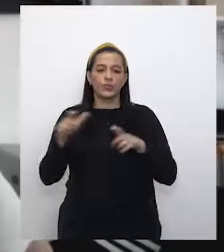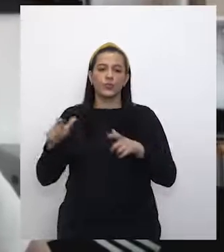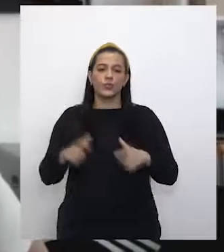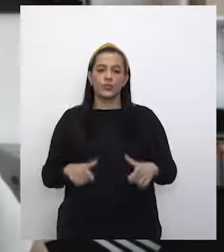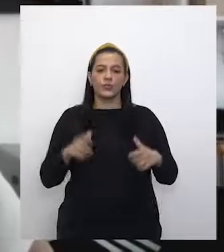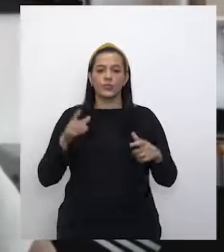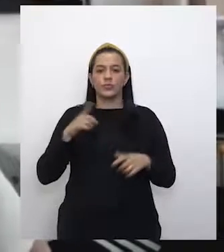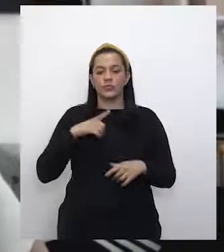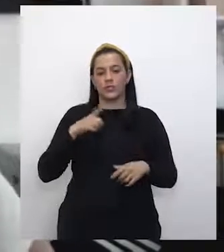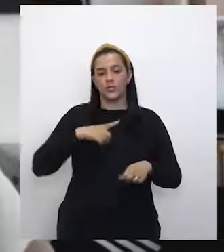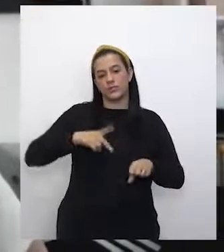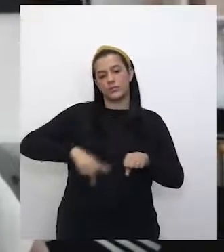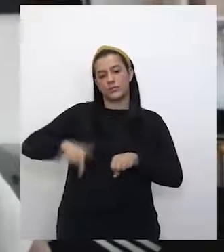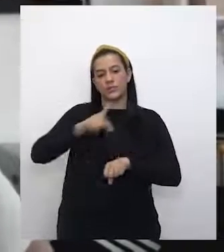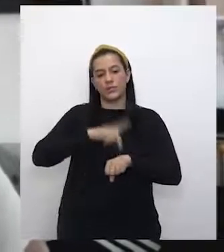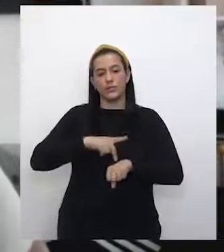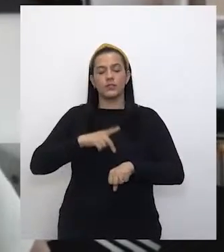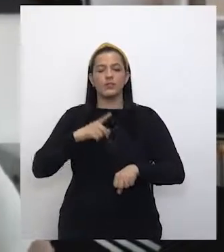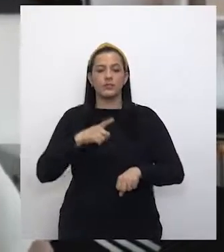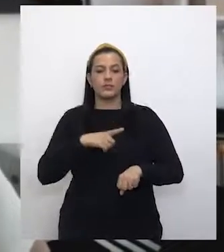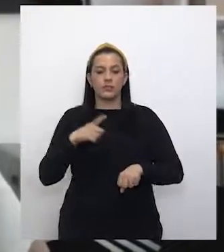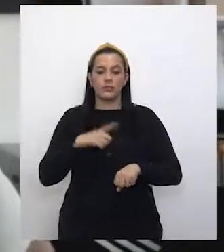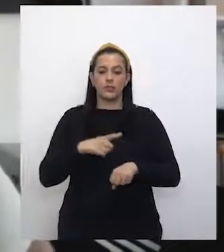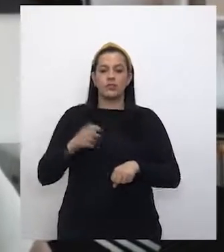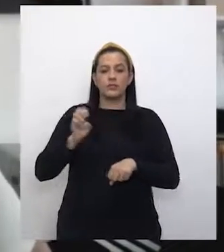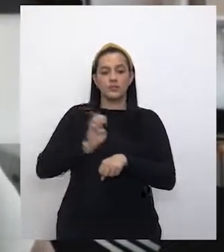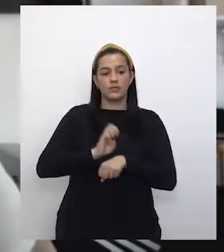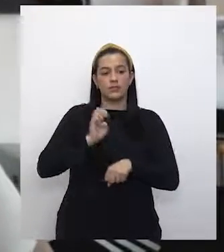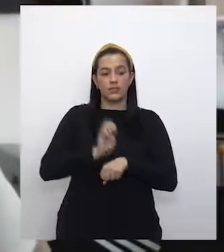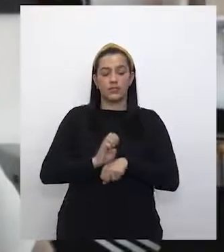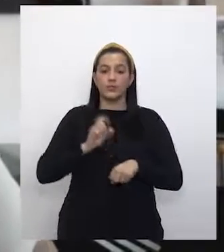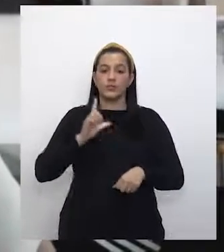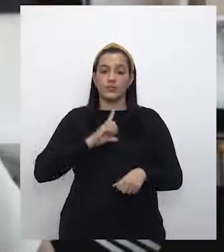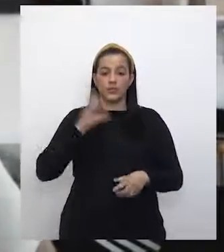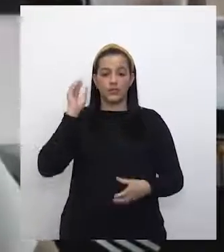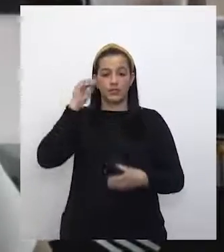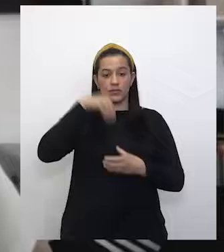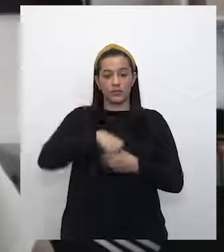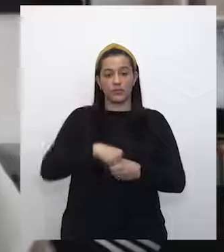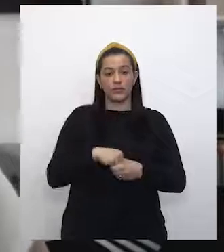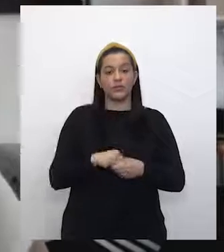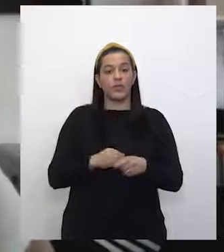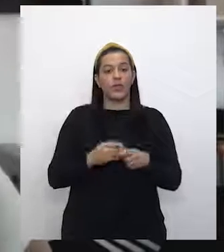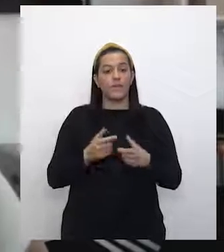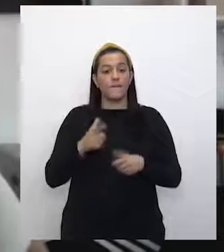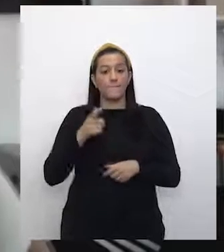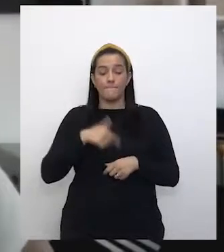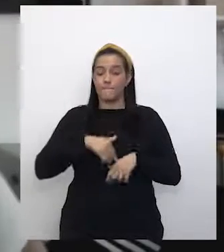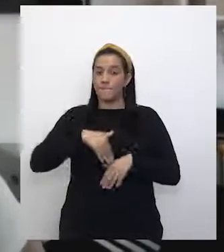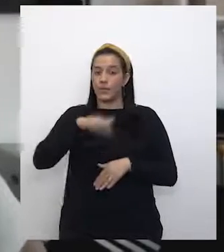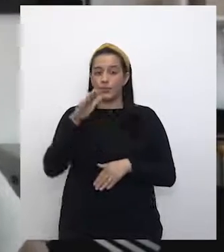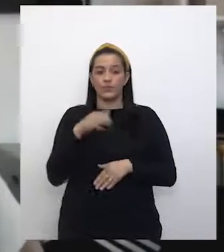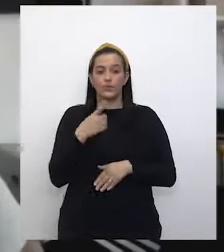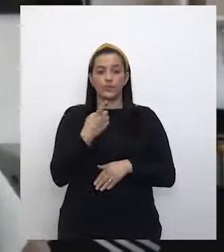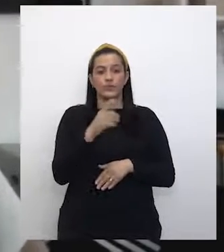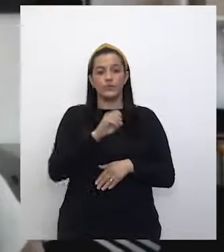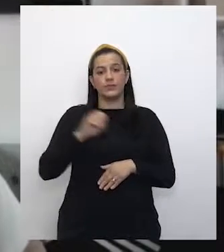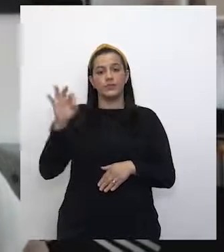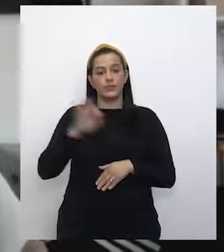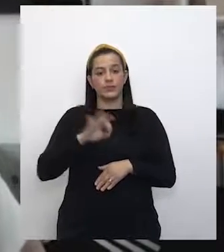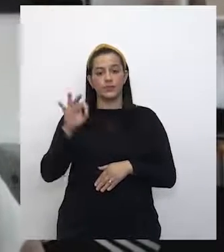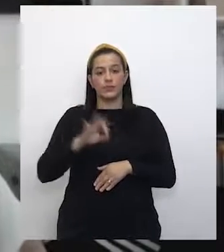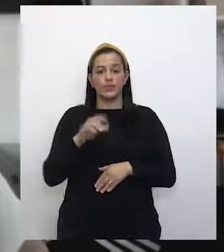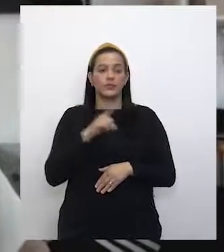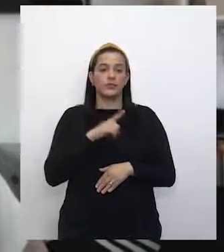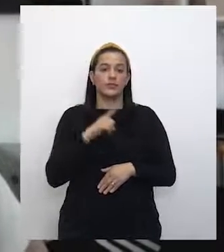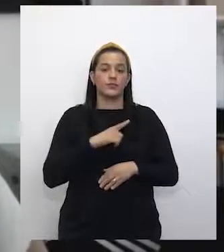né, dos estados aí que tem a potência instalada em maior porcentagem desses materiais,